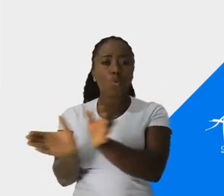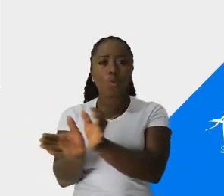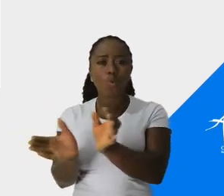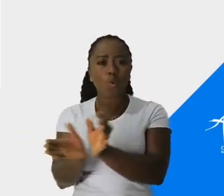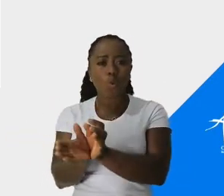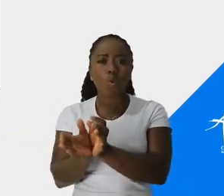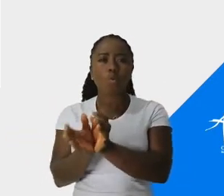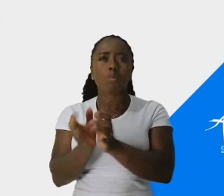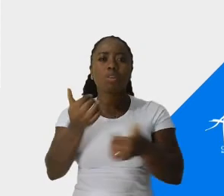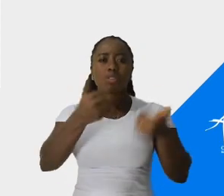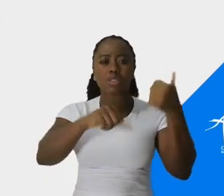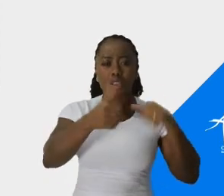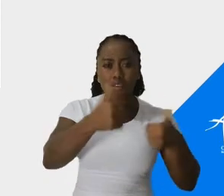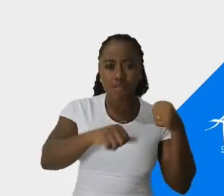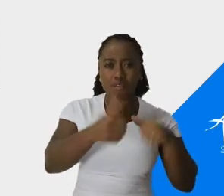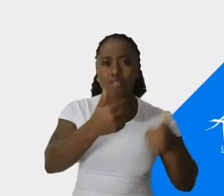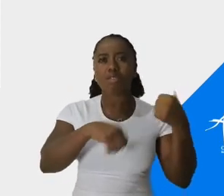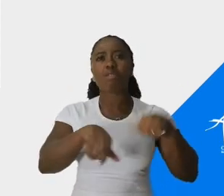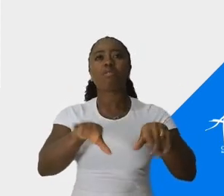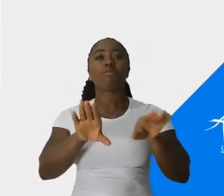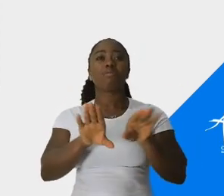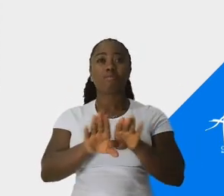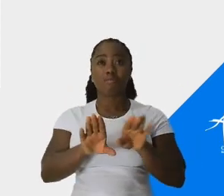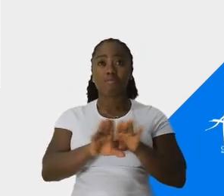ainda resta alguma dúvida e se usa o VADA.